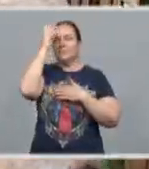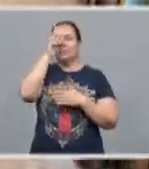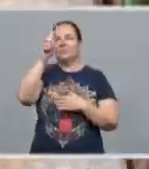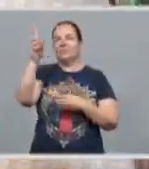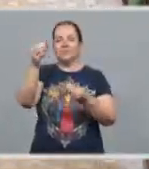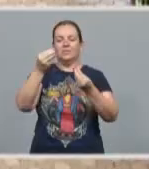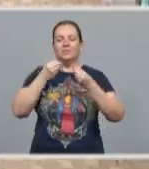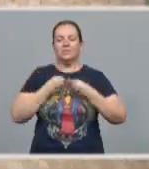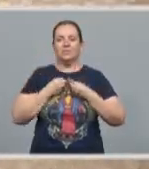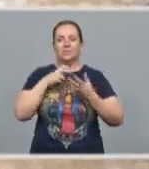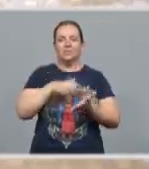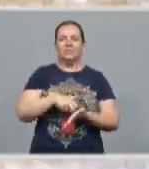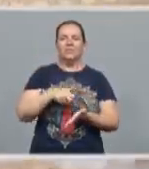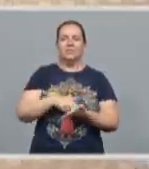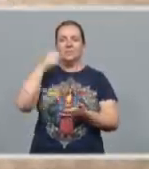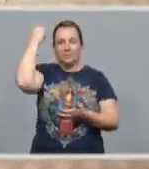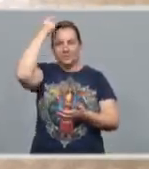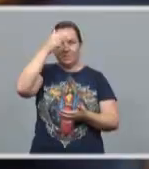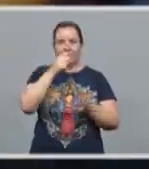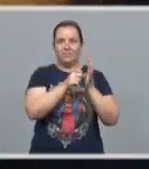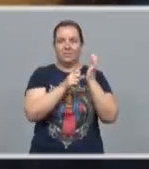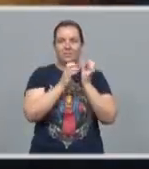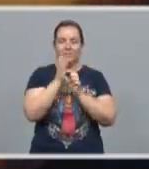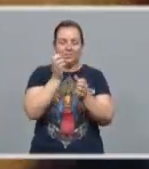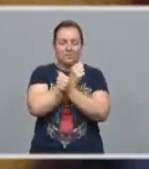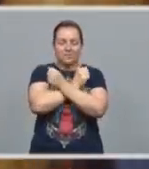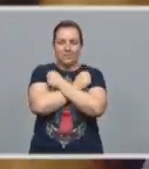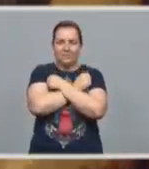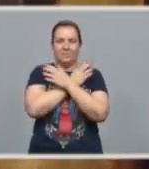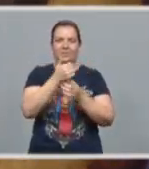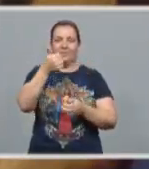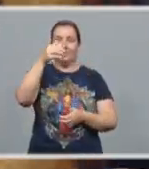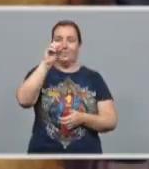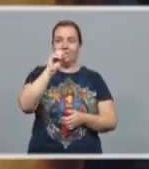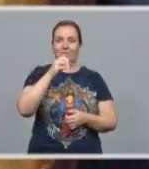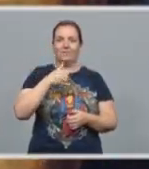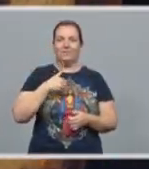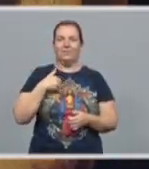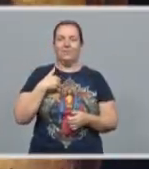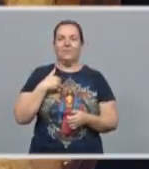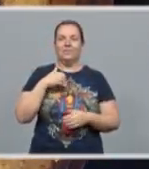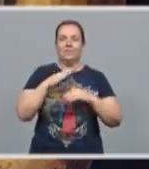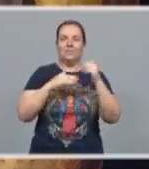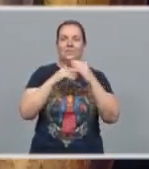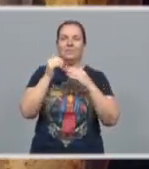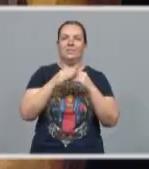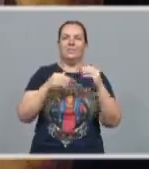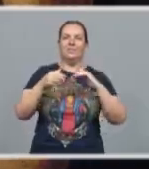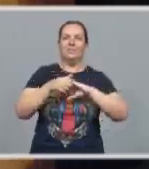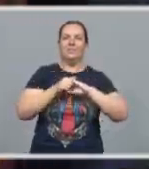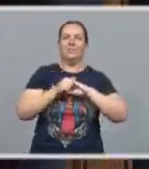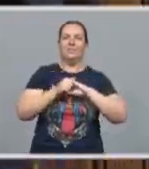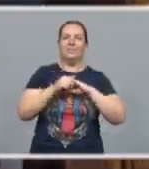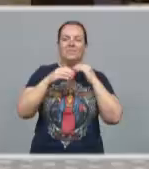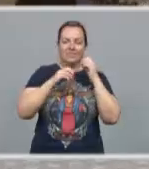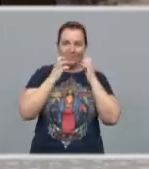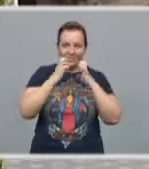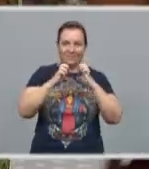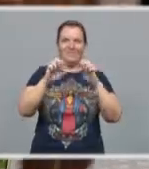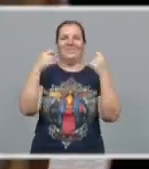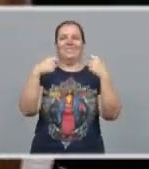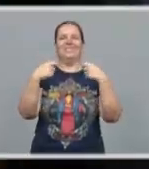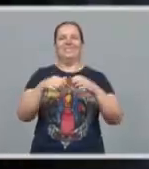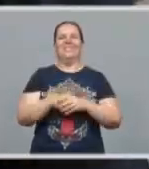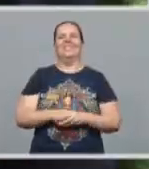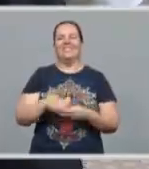nos dado a devoção a ser abraçada nos 10 anos da obra Evangelizar é Preciso.